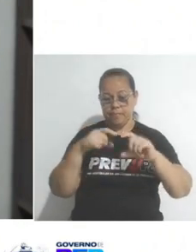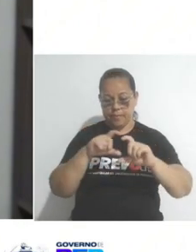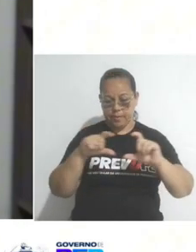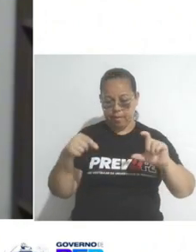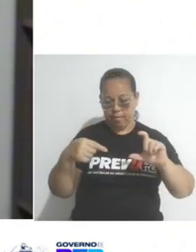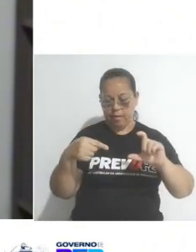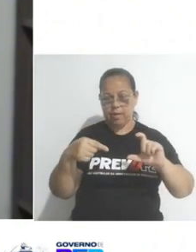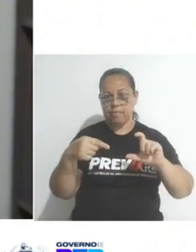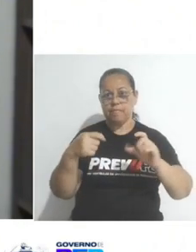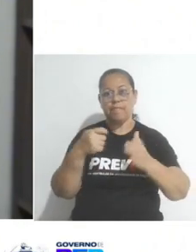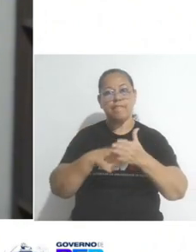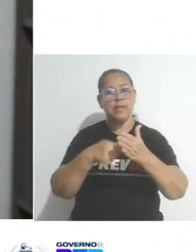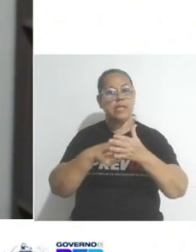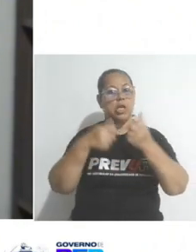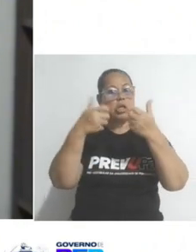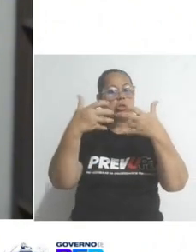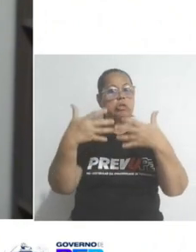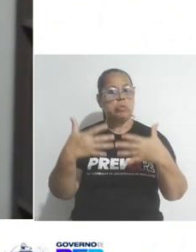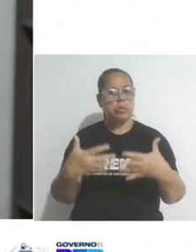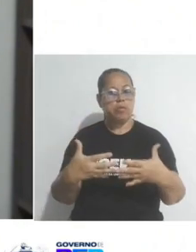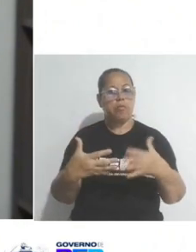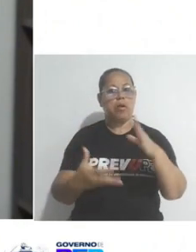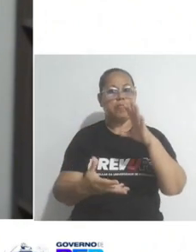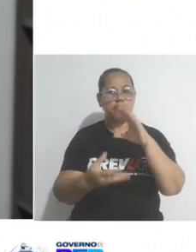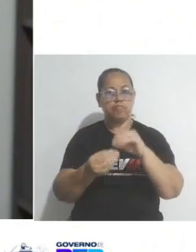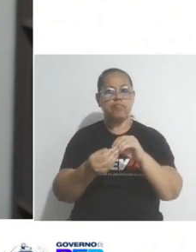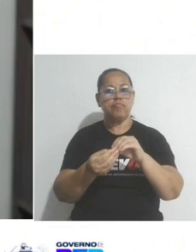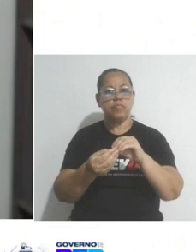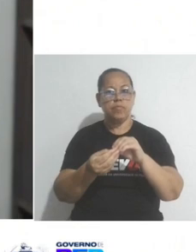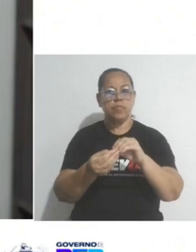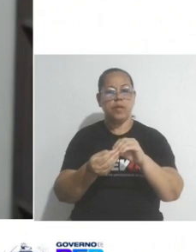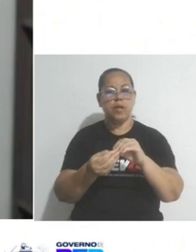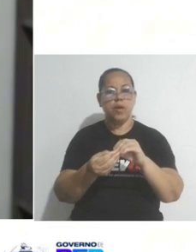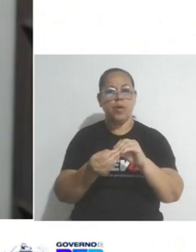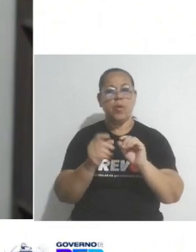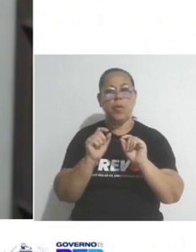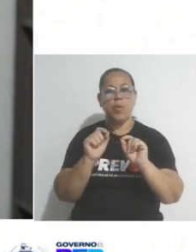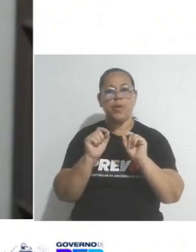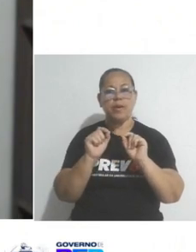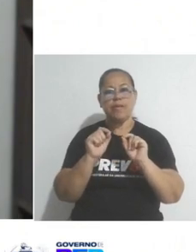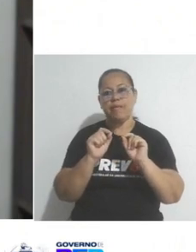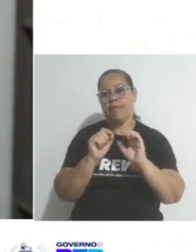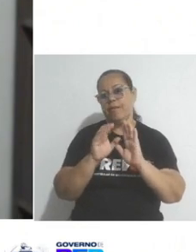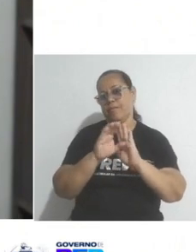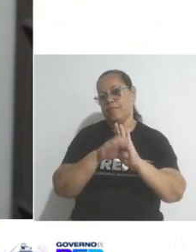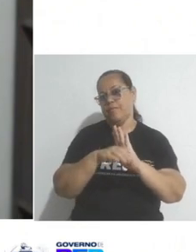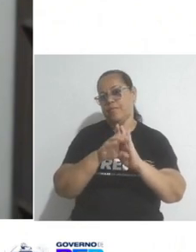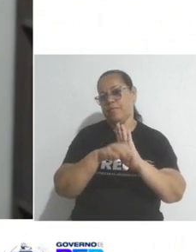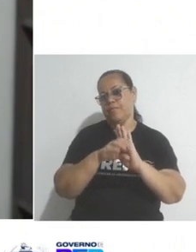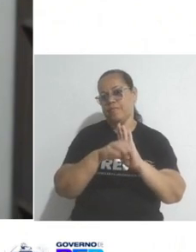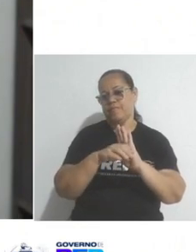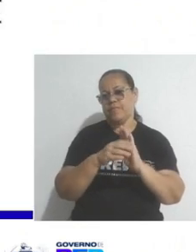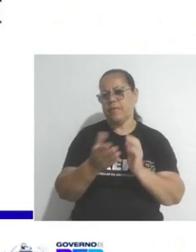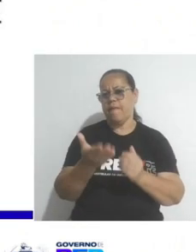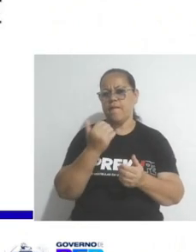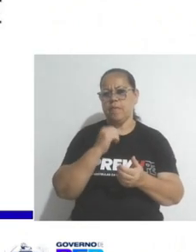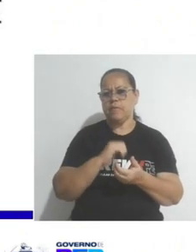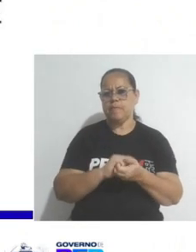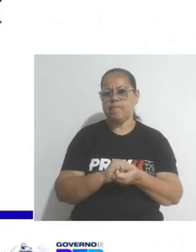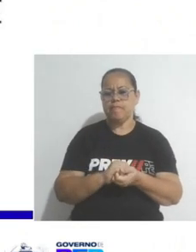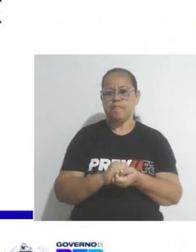tenta definir de forma sintética a ideia por trás do nosso conceito Vamos lá